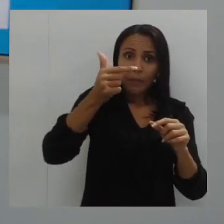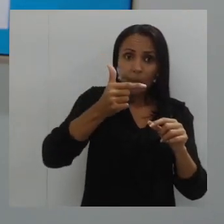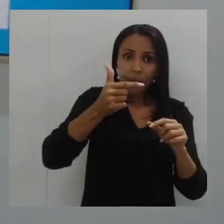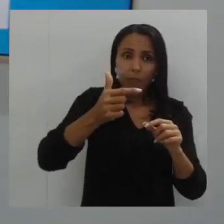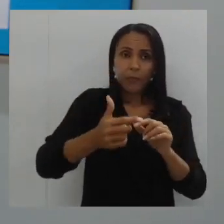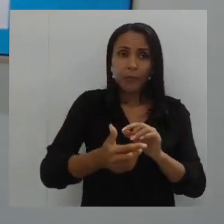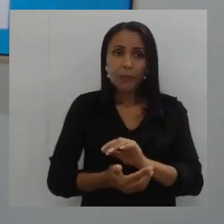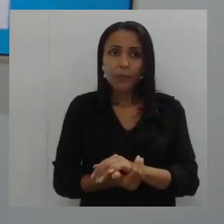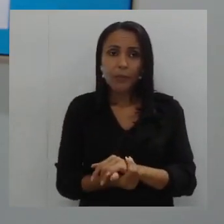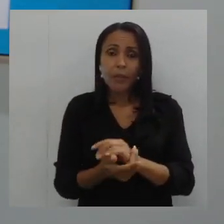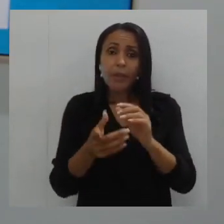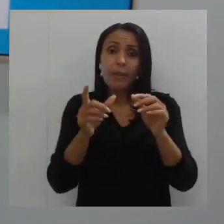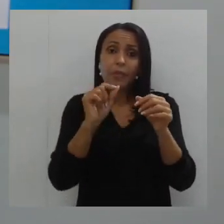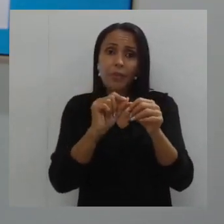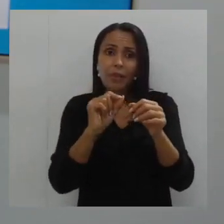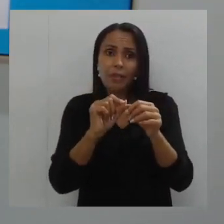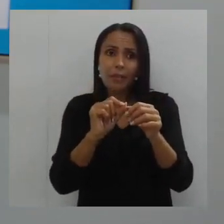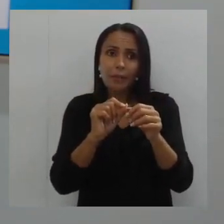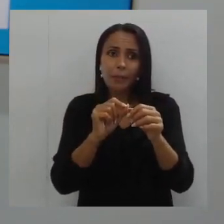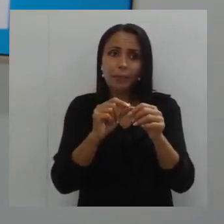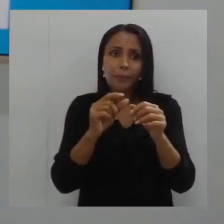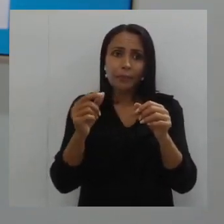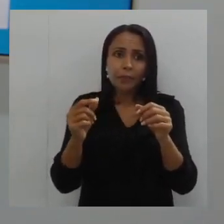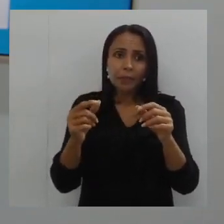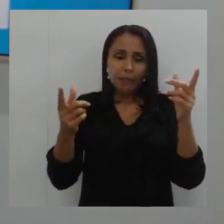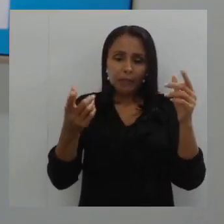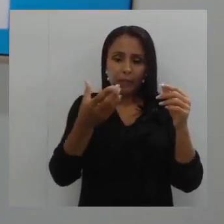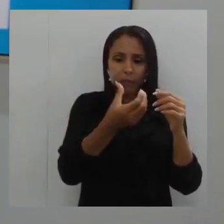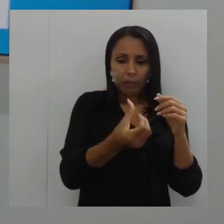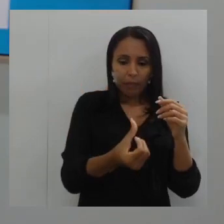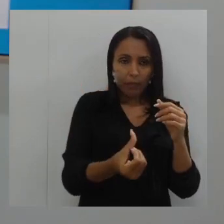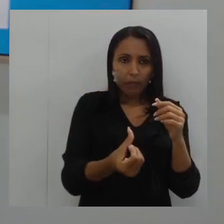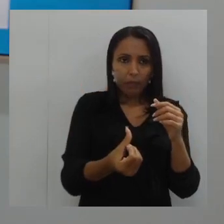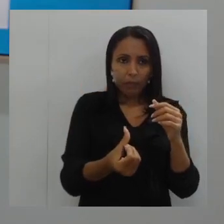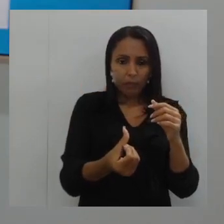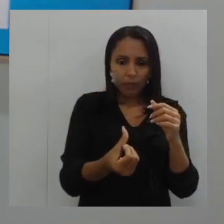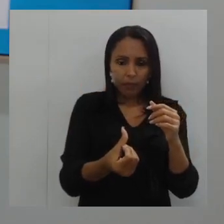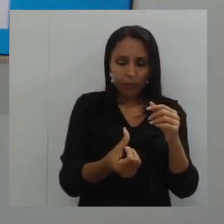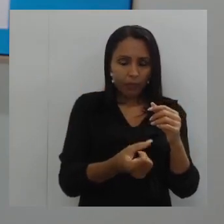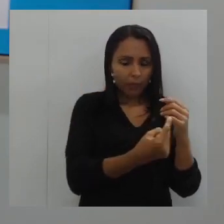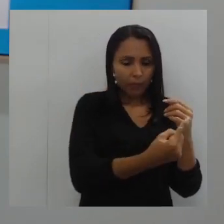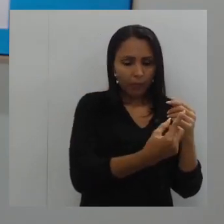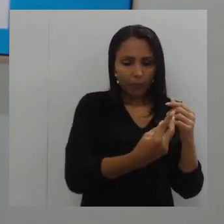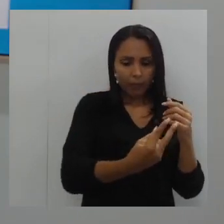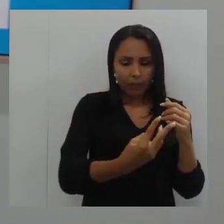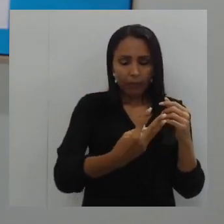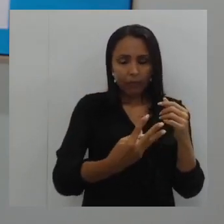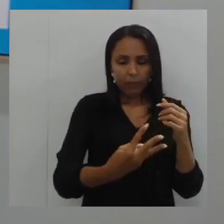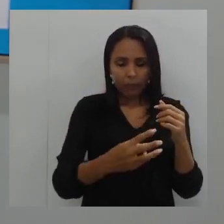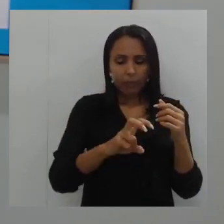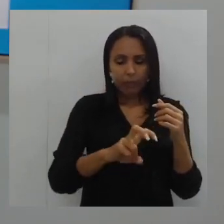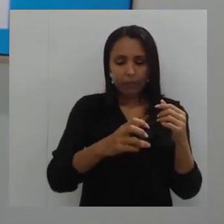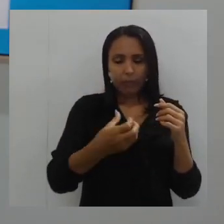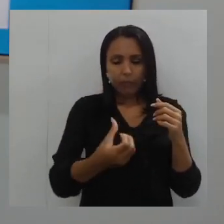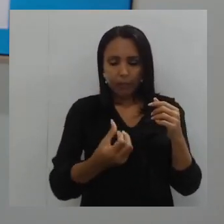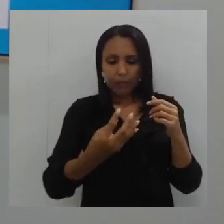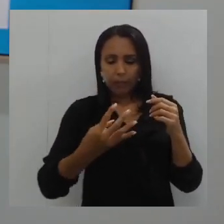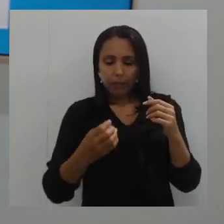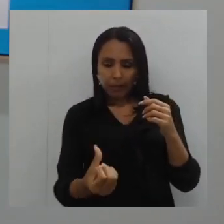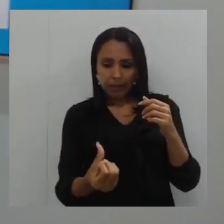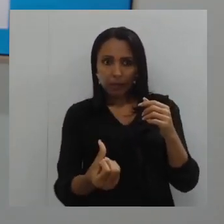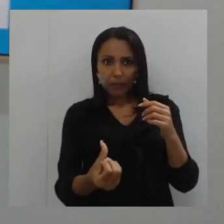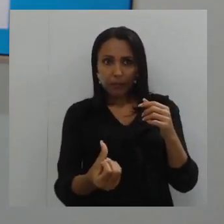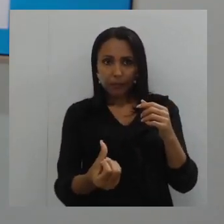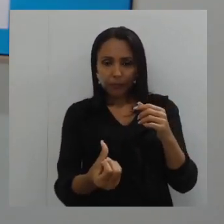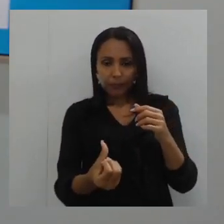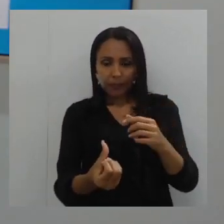triângulo eu vou fazer aproximando o 6, ó, 1, 2, 3, 4, 5, 6, e vou aproximar